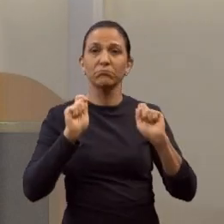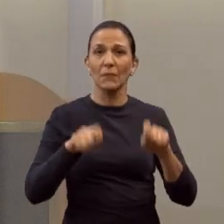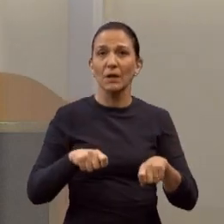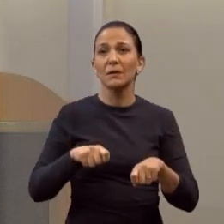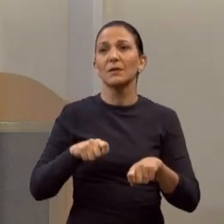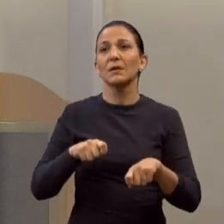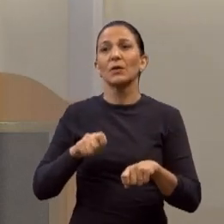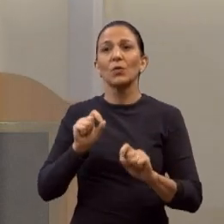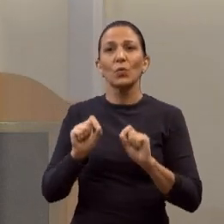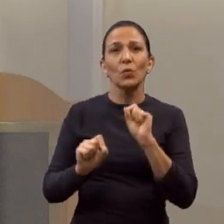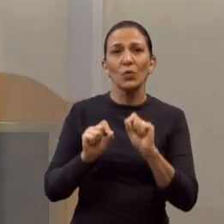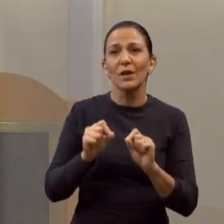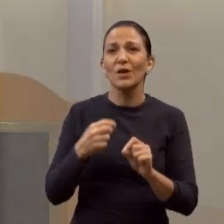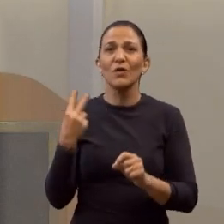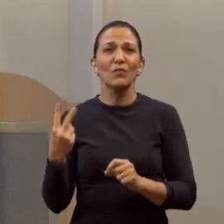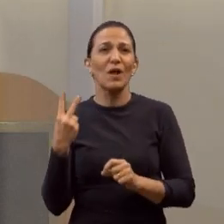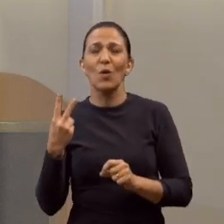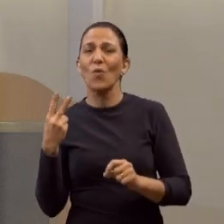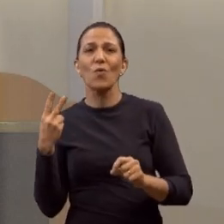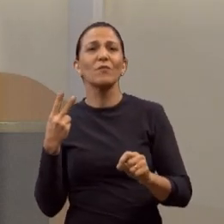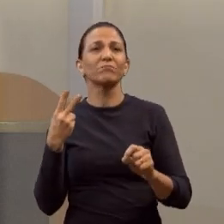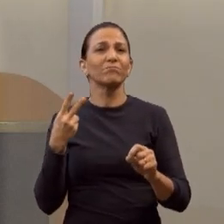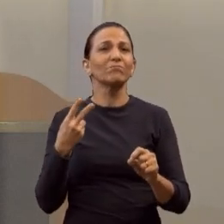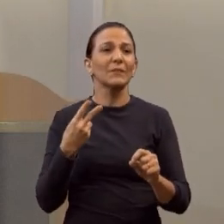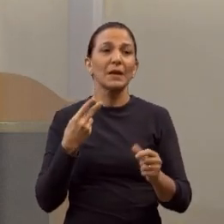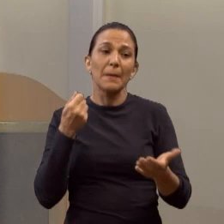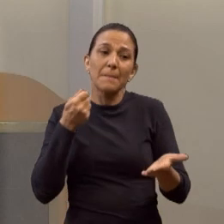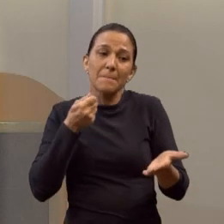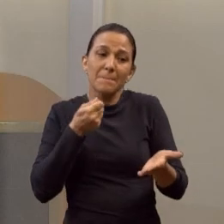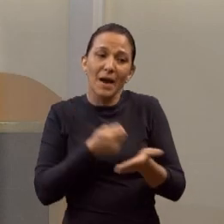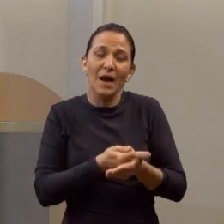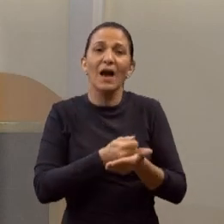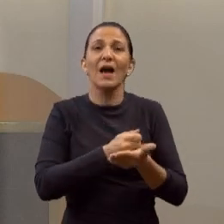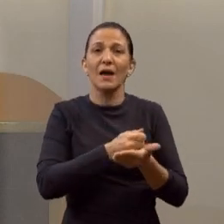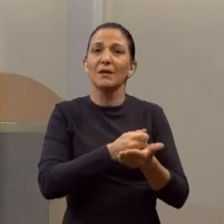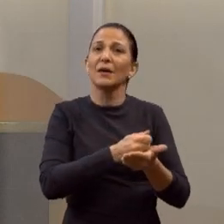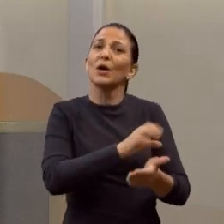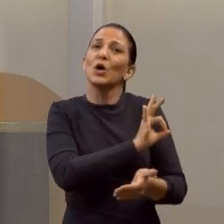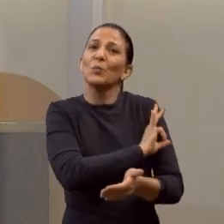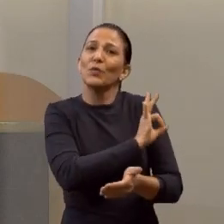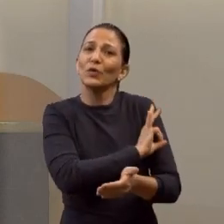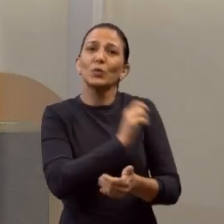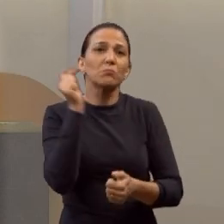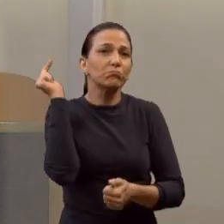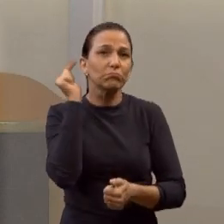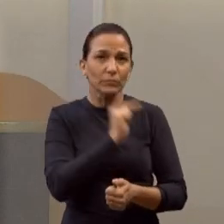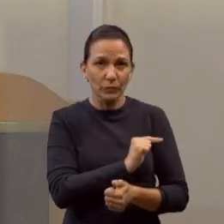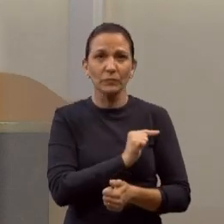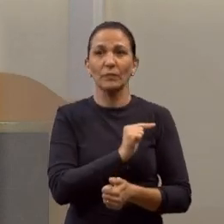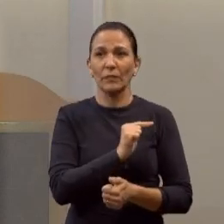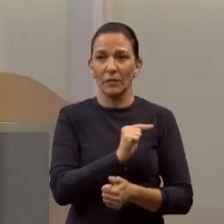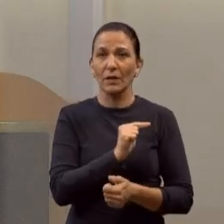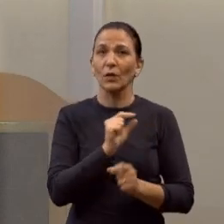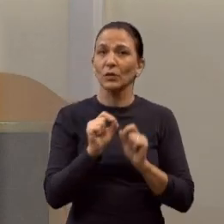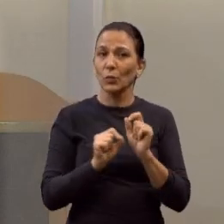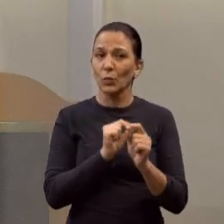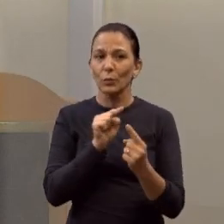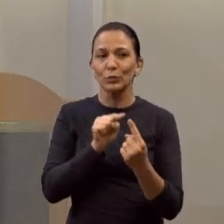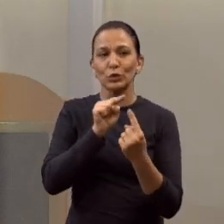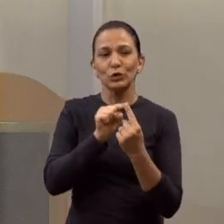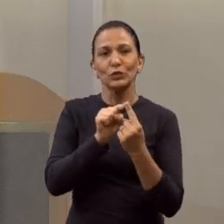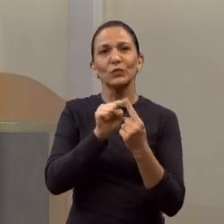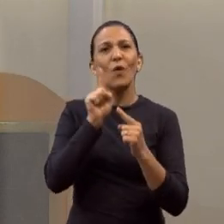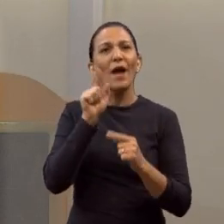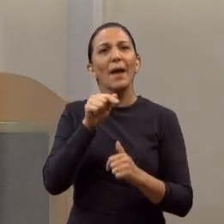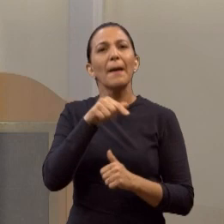por volta com valores acessíveis para a prefeitura. É questão da prefeitura abraçar e querer resolver o problema. E